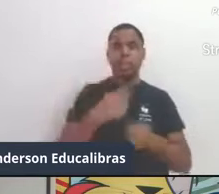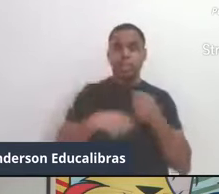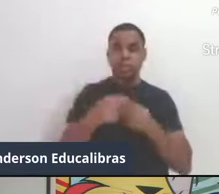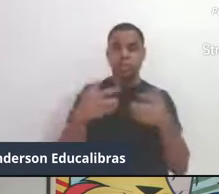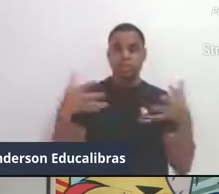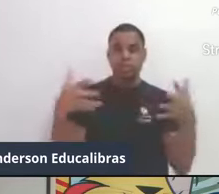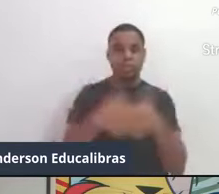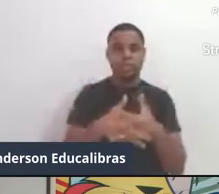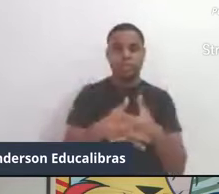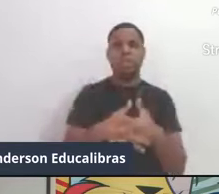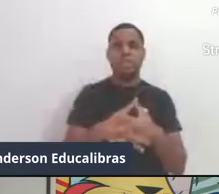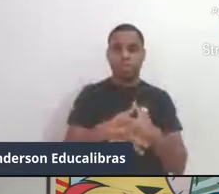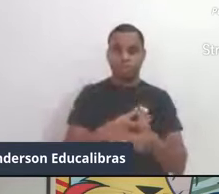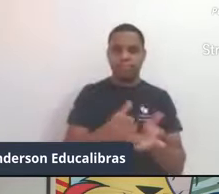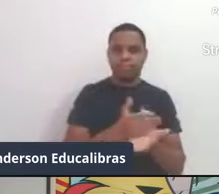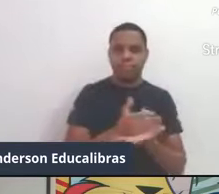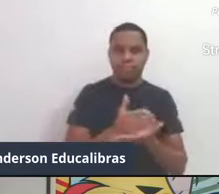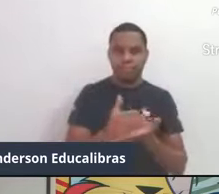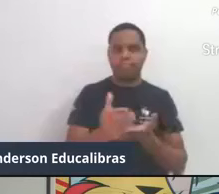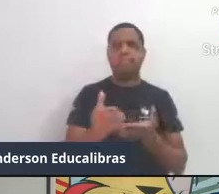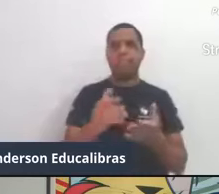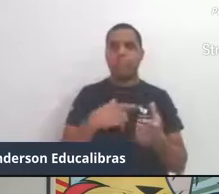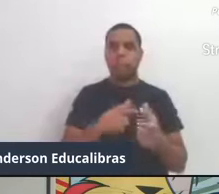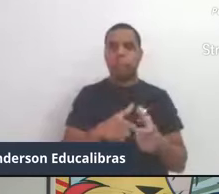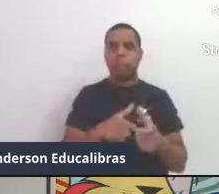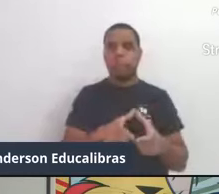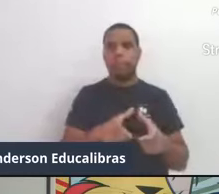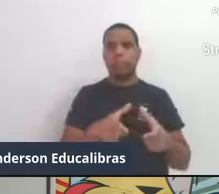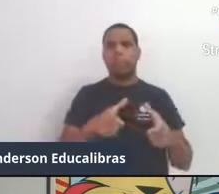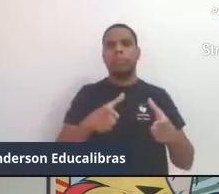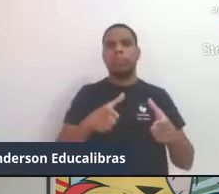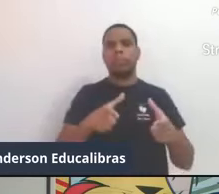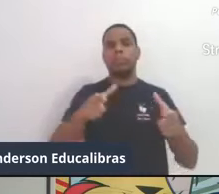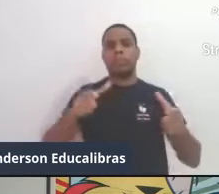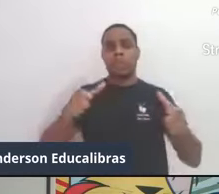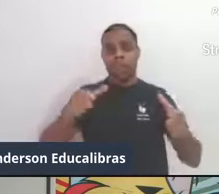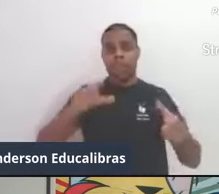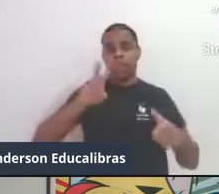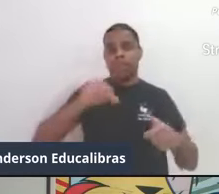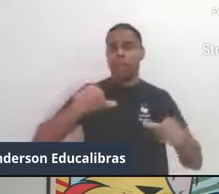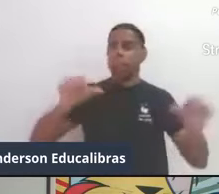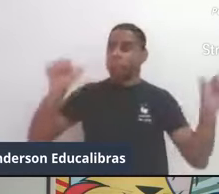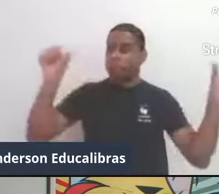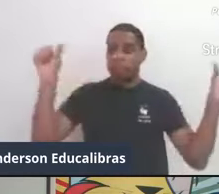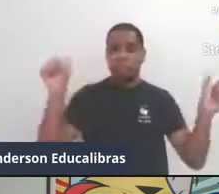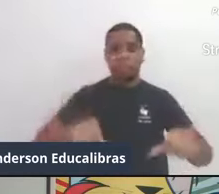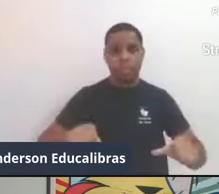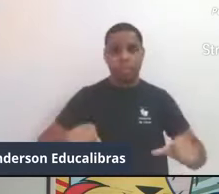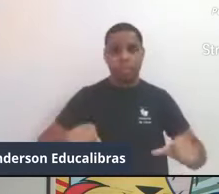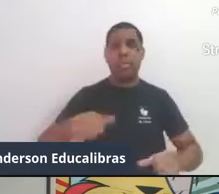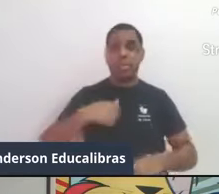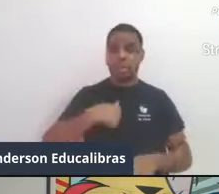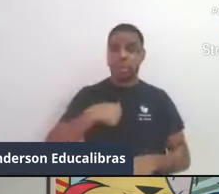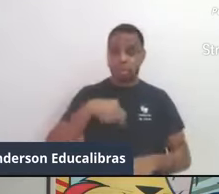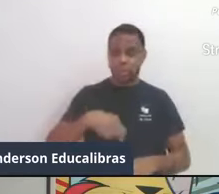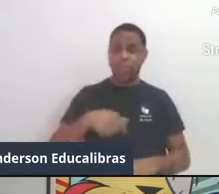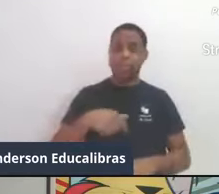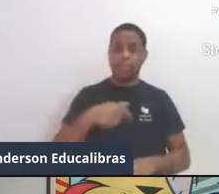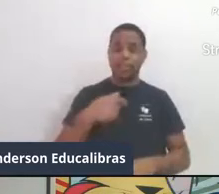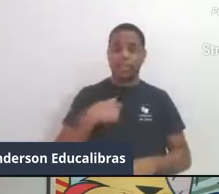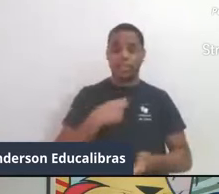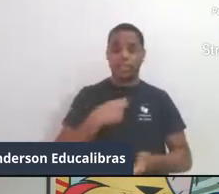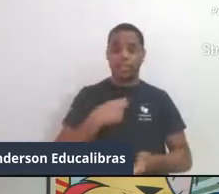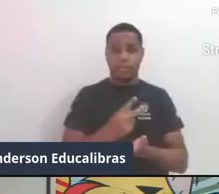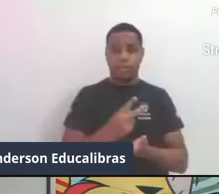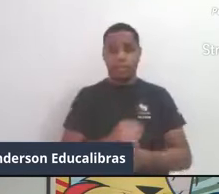se estabelecendo, mas que crescendo, né, vai ser brutal. Eu tenho dito muito aqui, para as pessoas